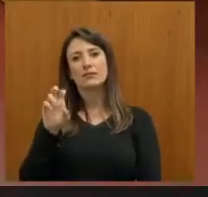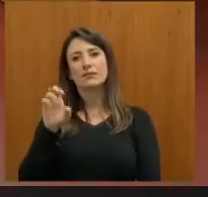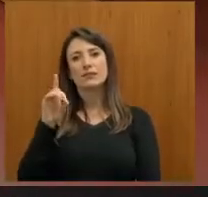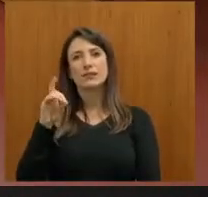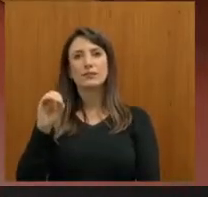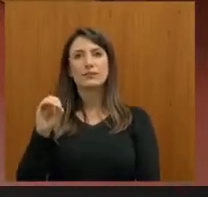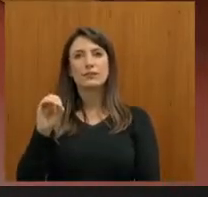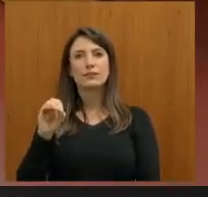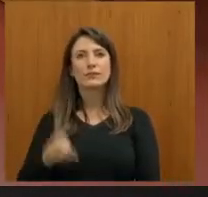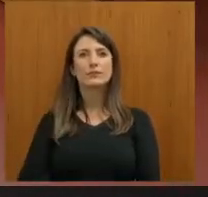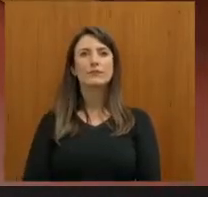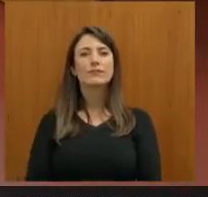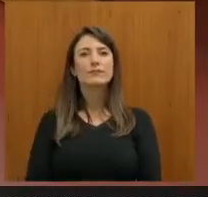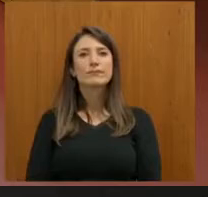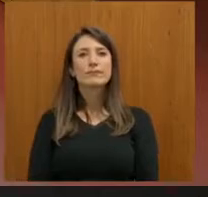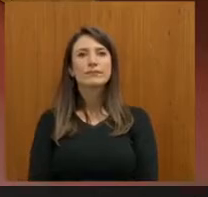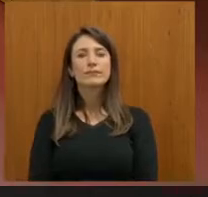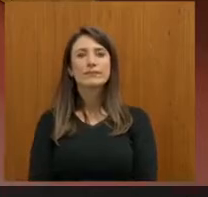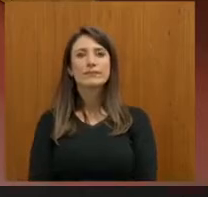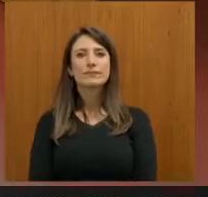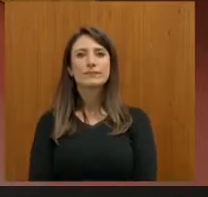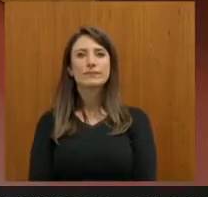E aí